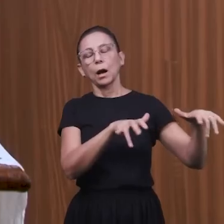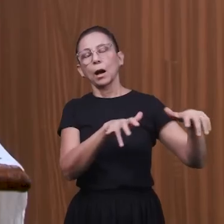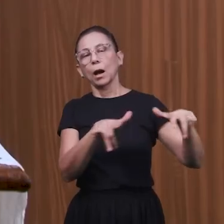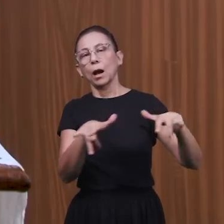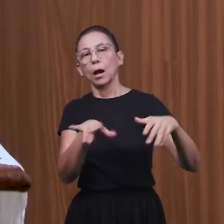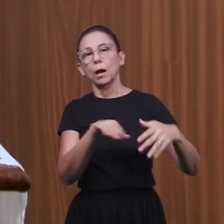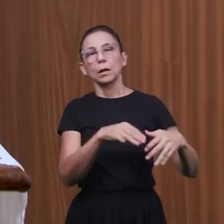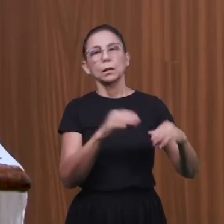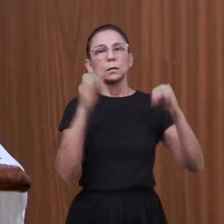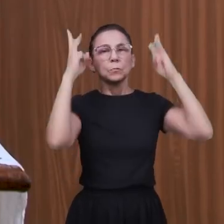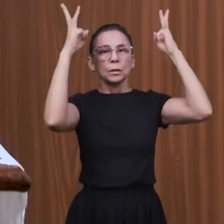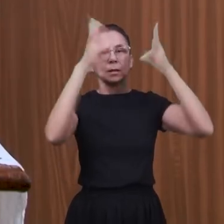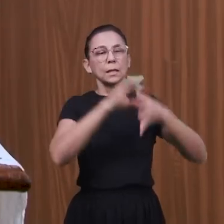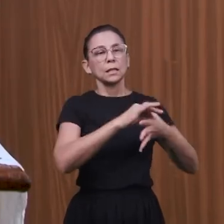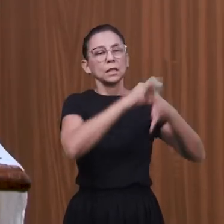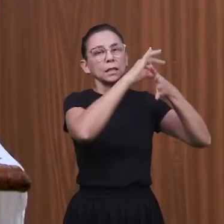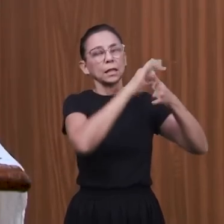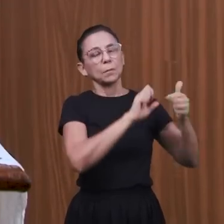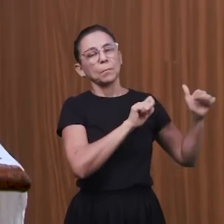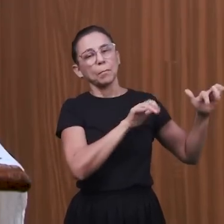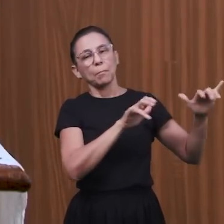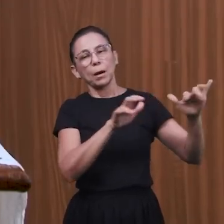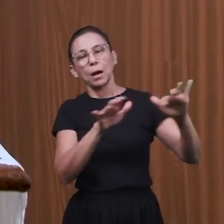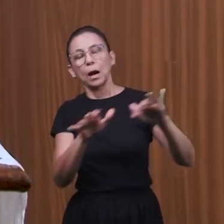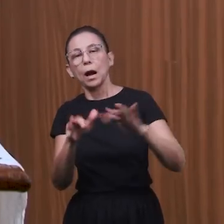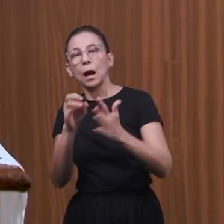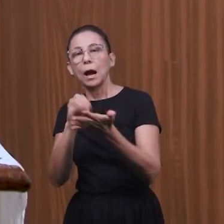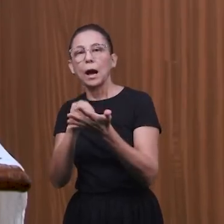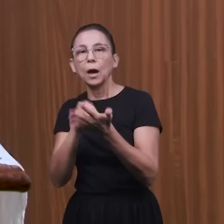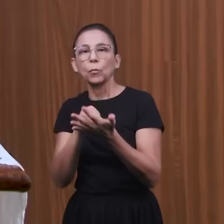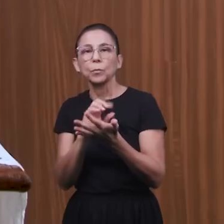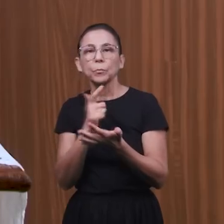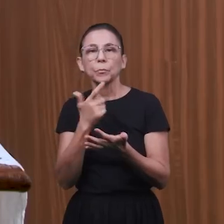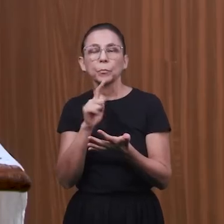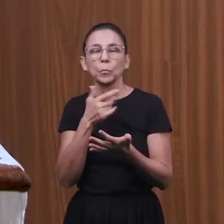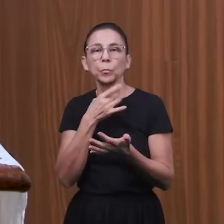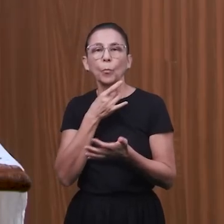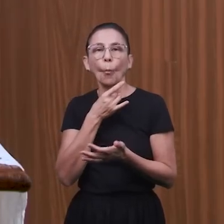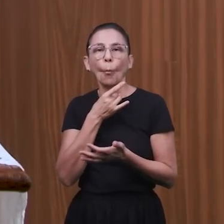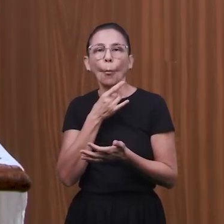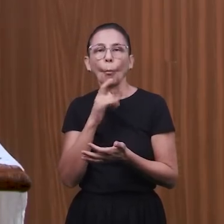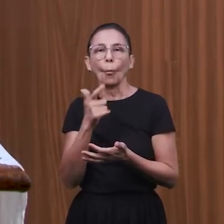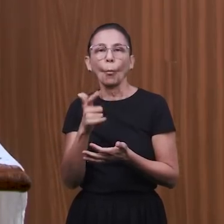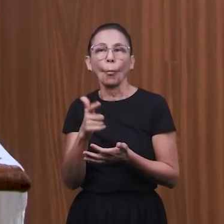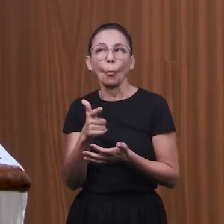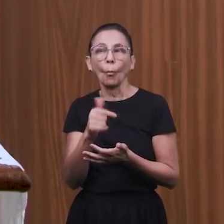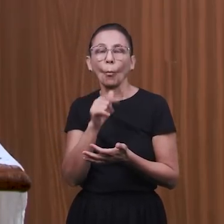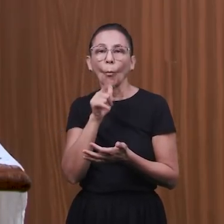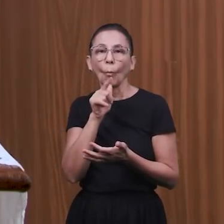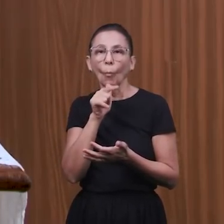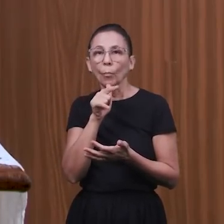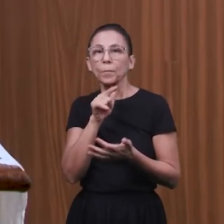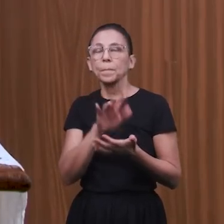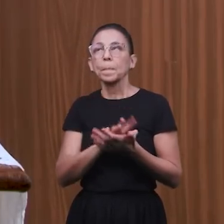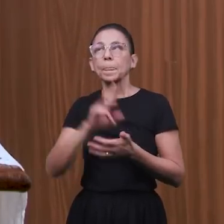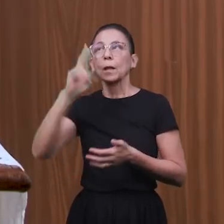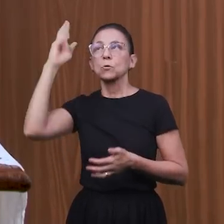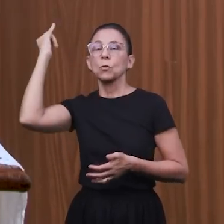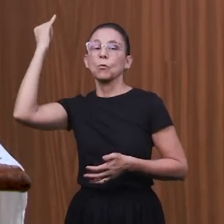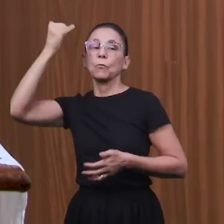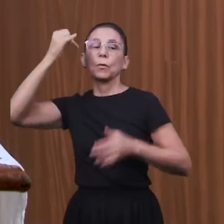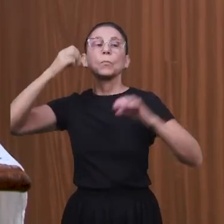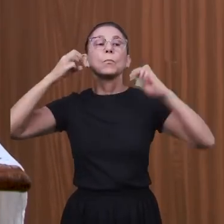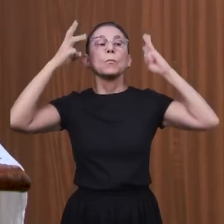dizendo: Moisés, fere a rocha. E quando Moisés fere a rocha, brotam águas que salvam o povo naquela